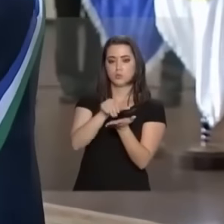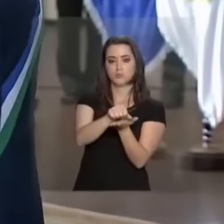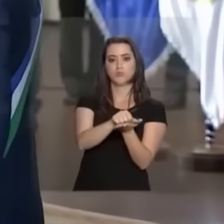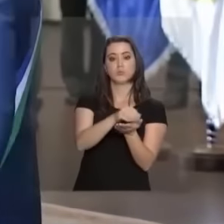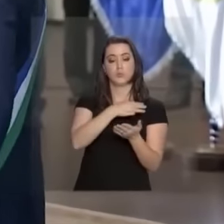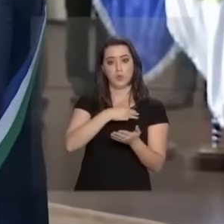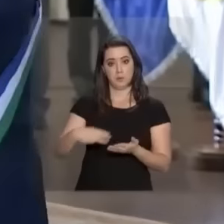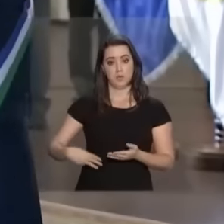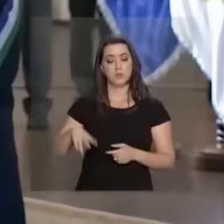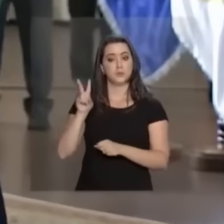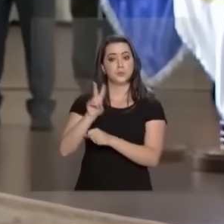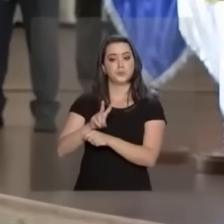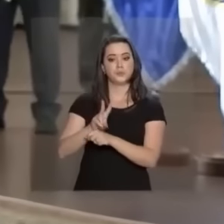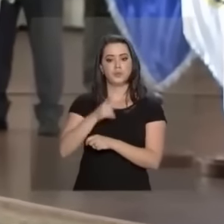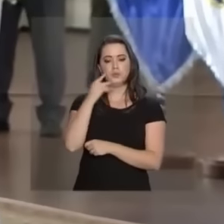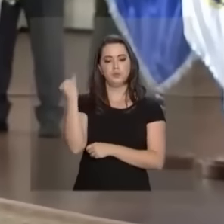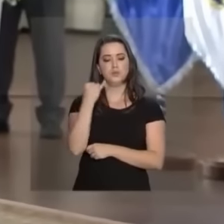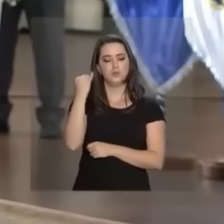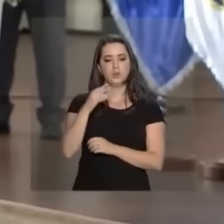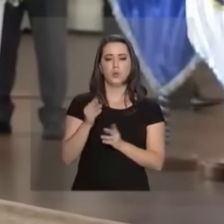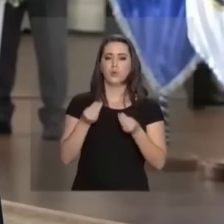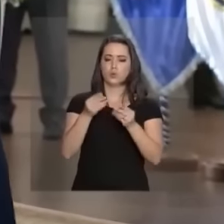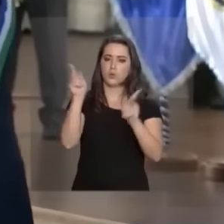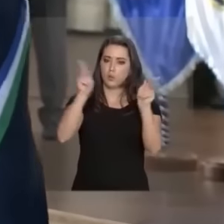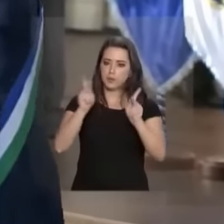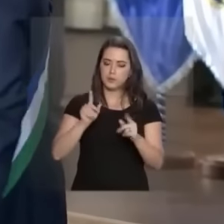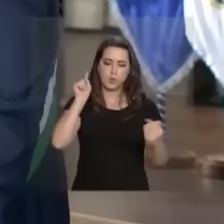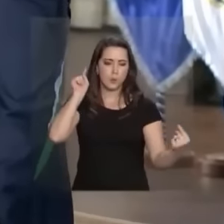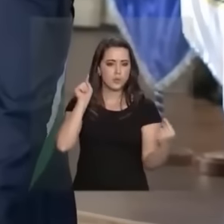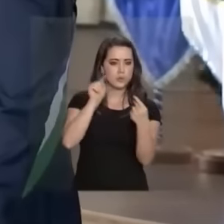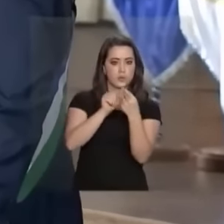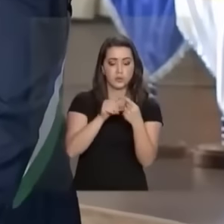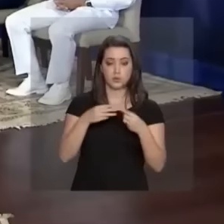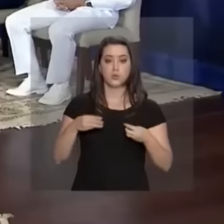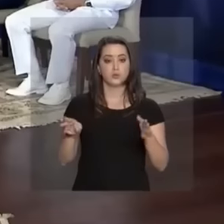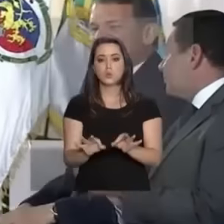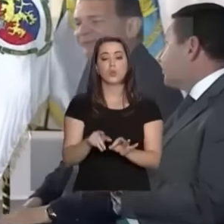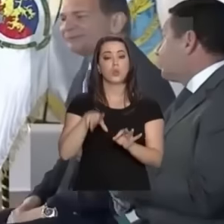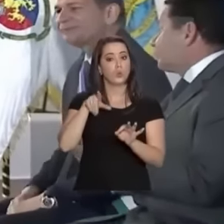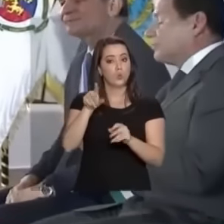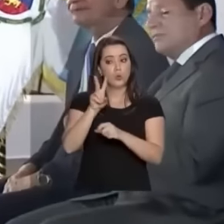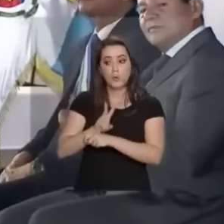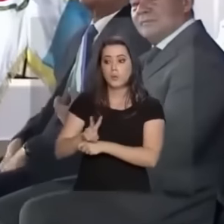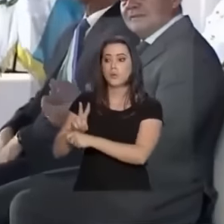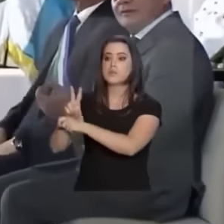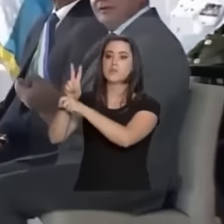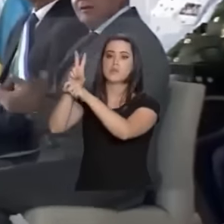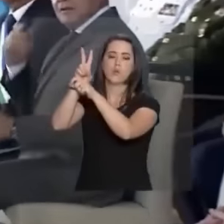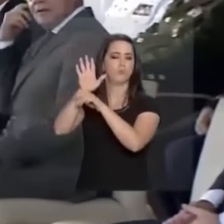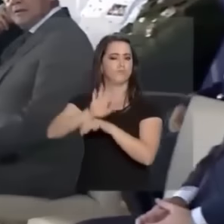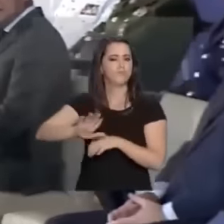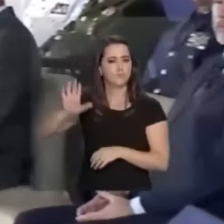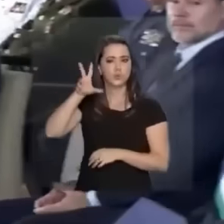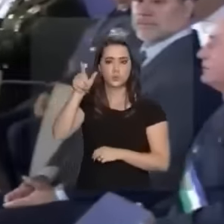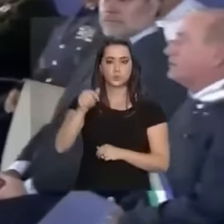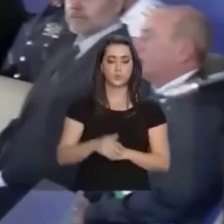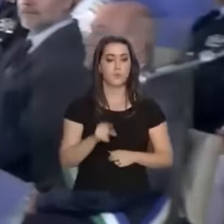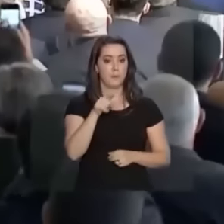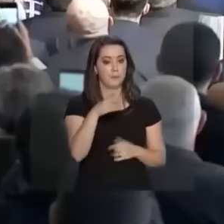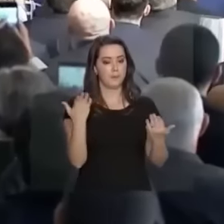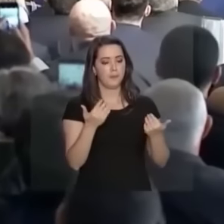ser do procurador-geral da República Paulo gorn ou seja de instaurar ação penal de processar eh